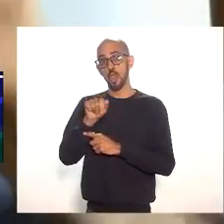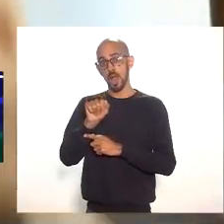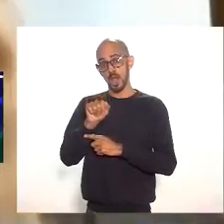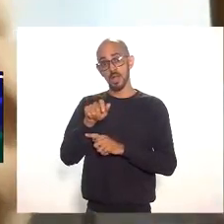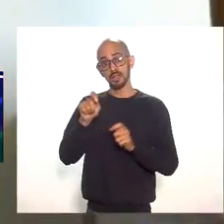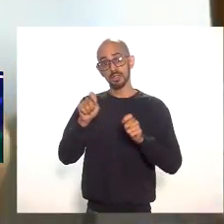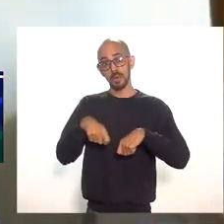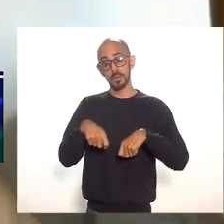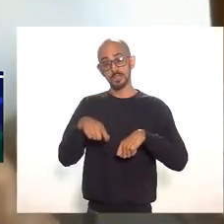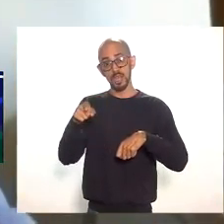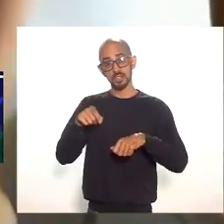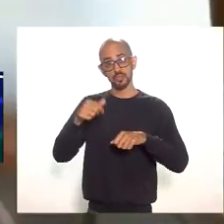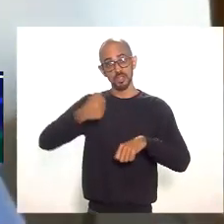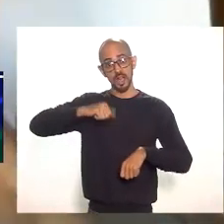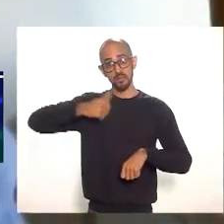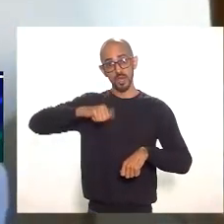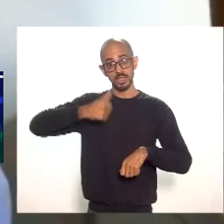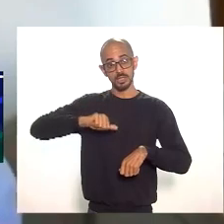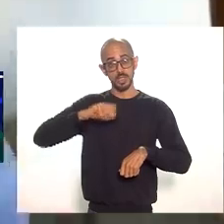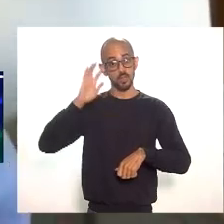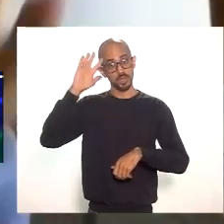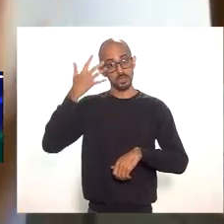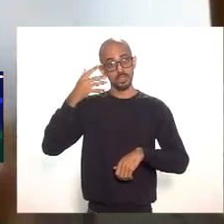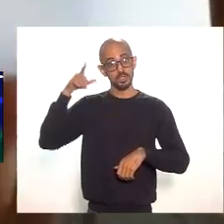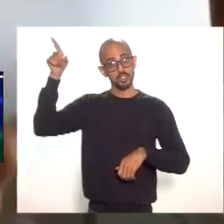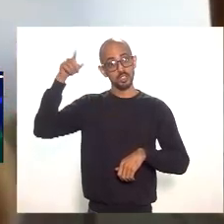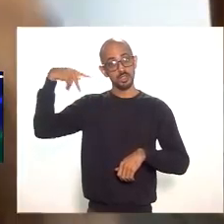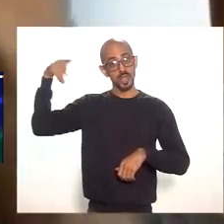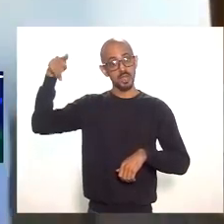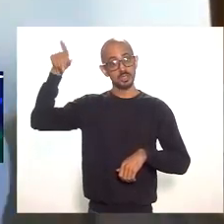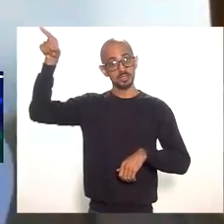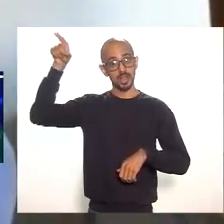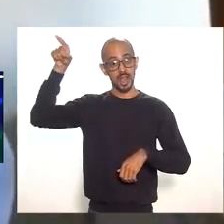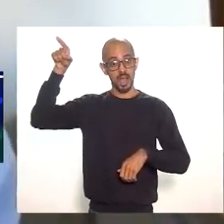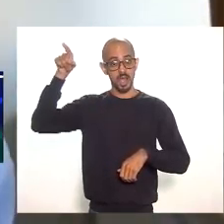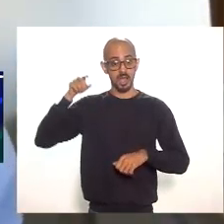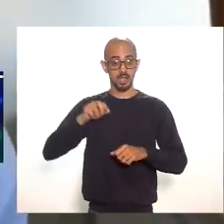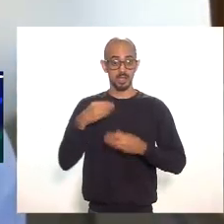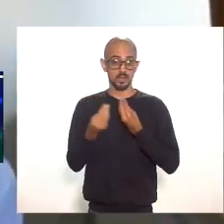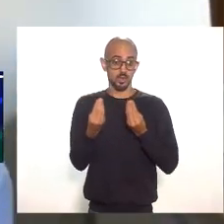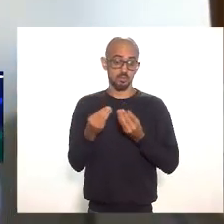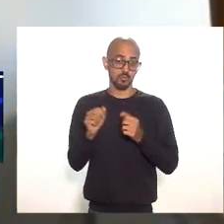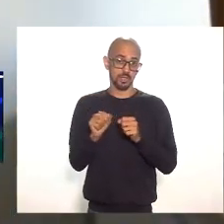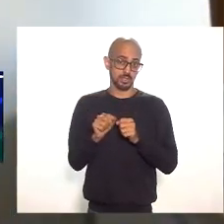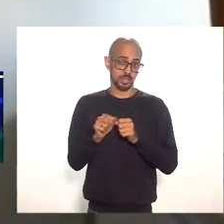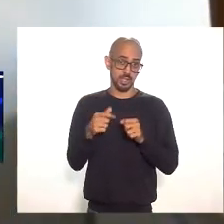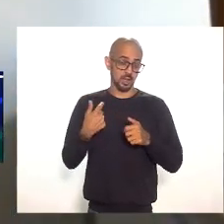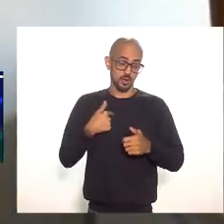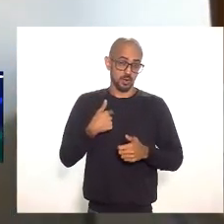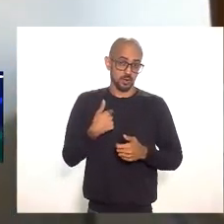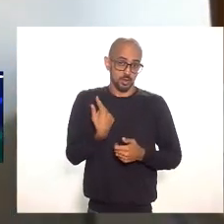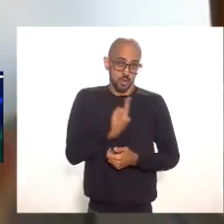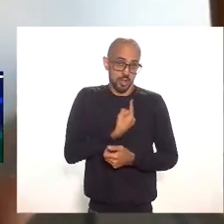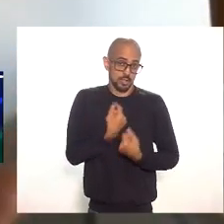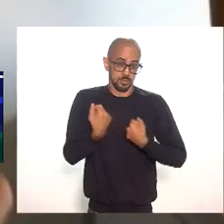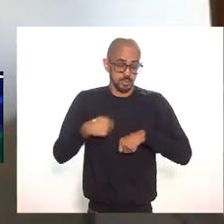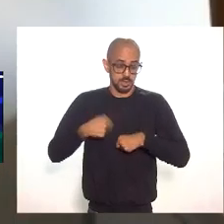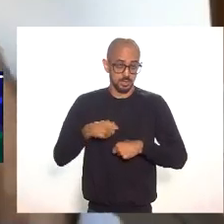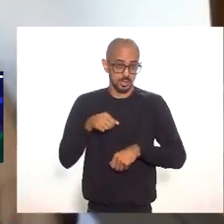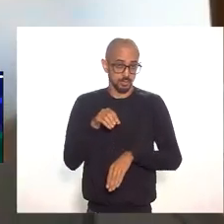seu município e decidir o que fazer. É isso que tem que ser preservado.